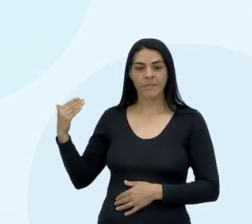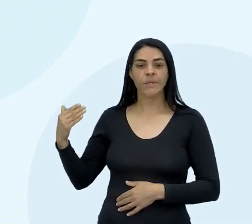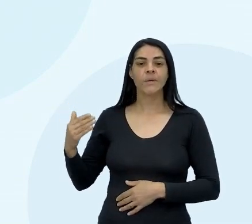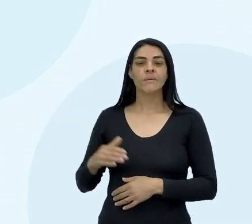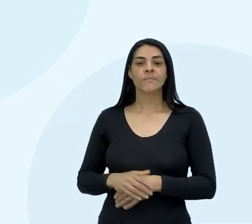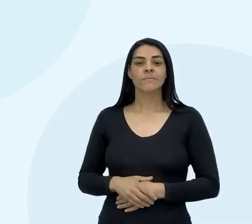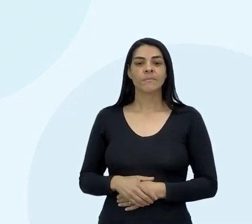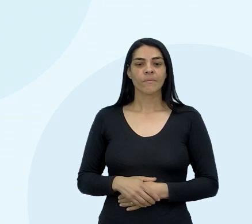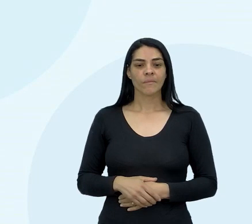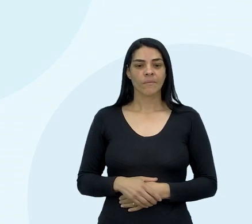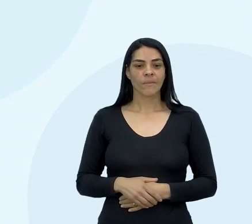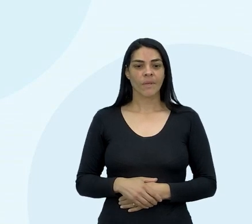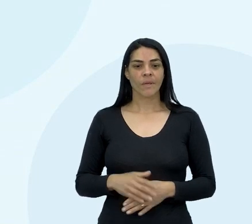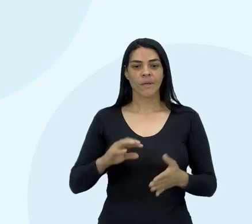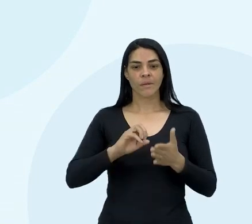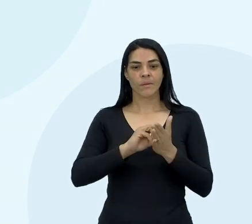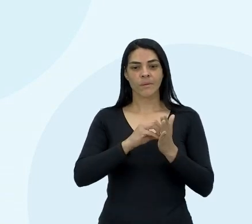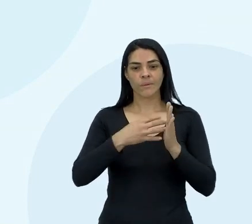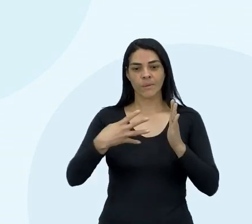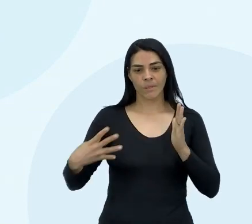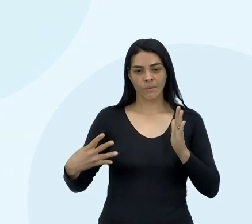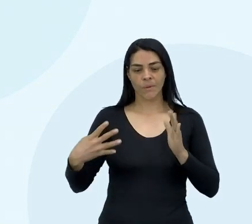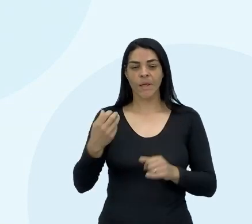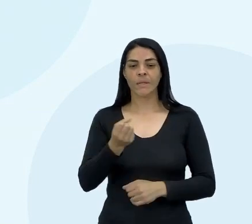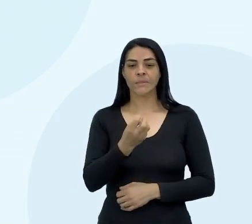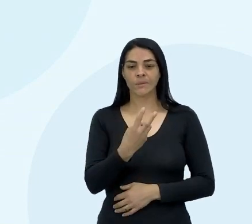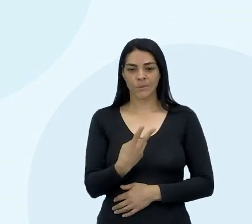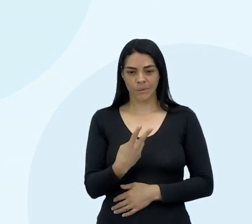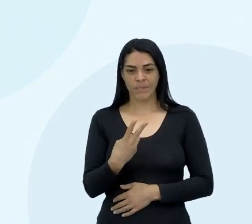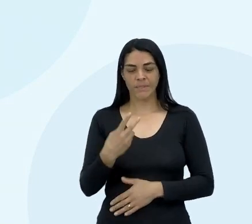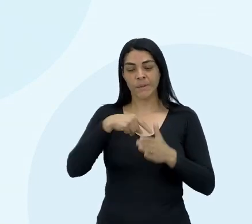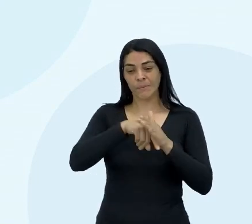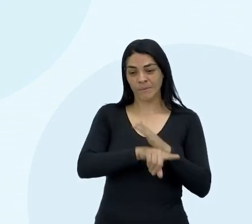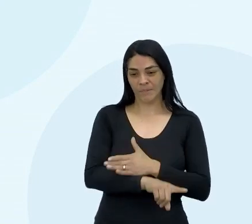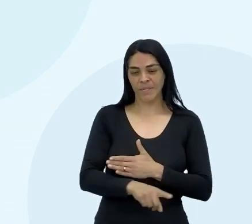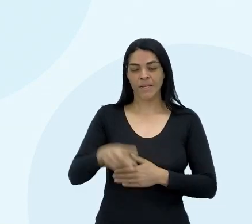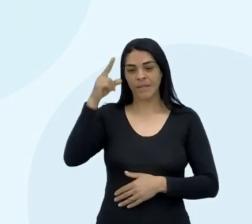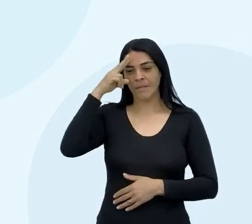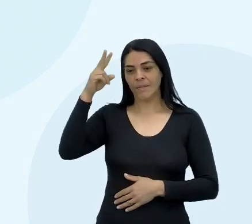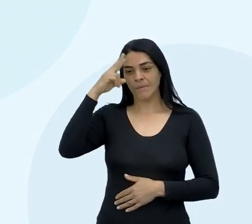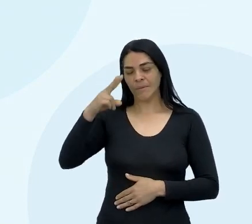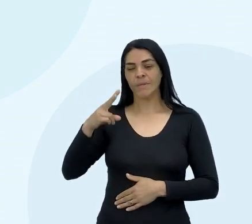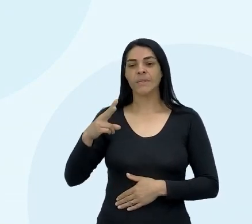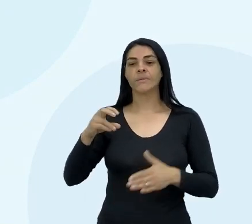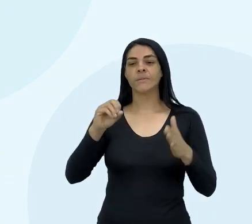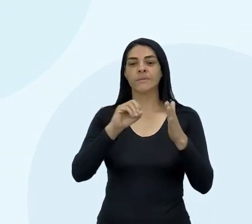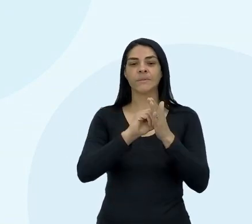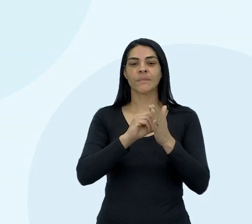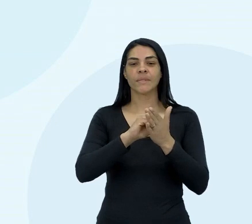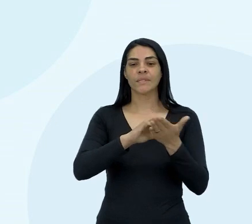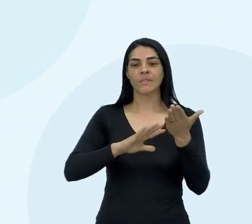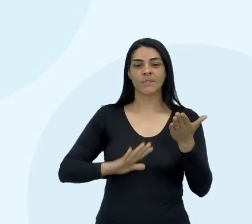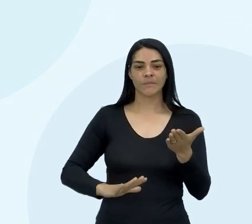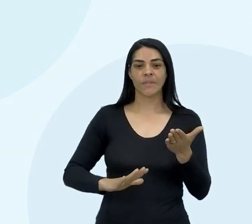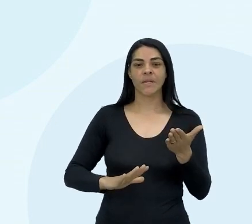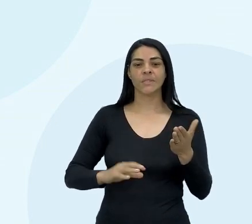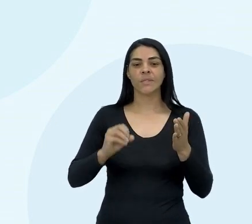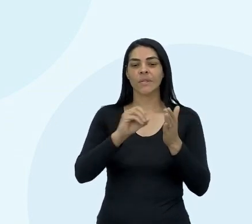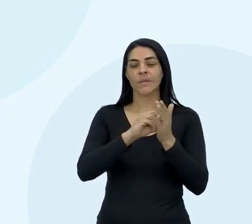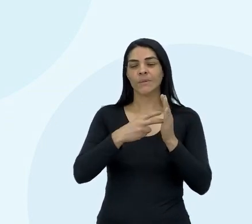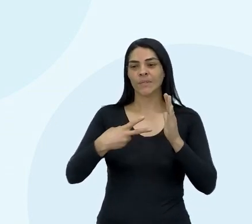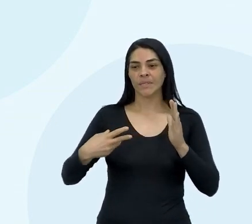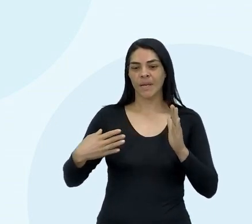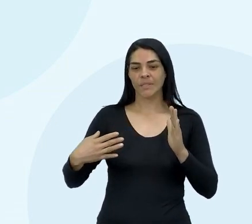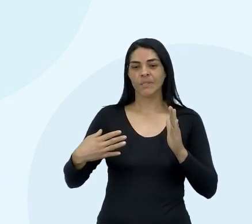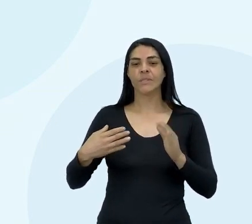na unidade curricular 2 desse aprofundamento, lembrando que na unidade curricular 1 a gente trabalhou mais a ideia da